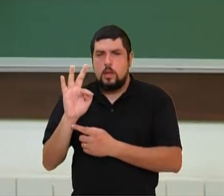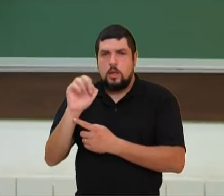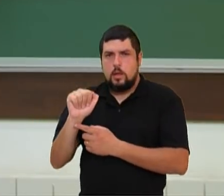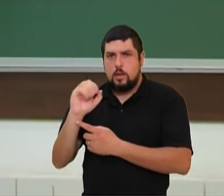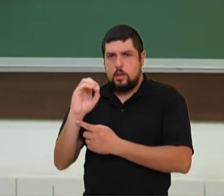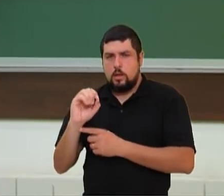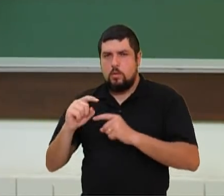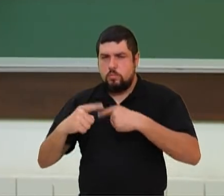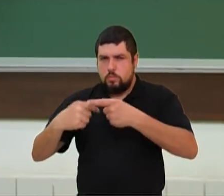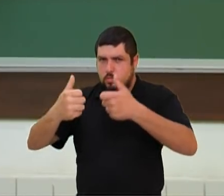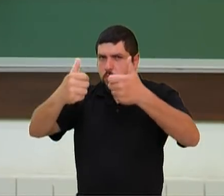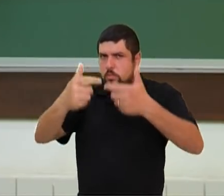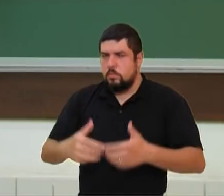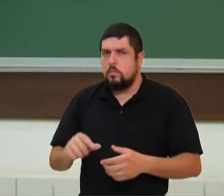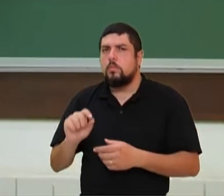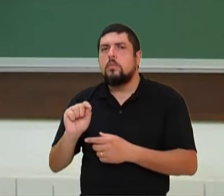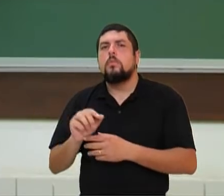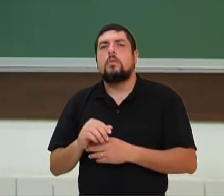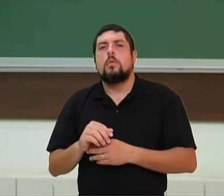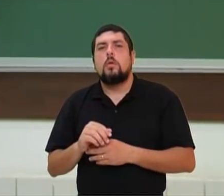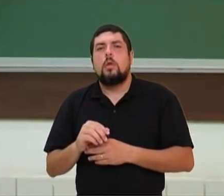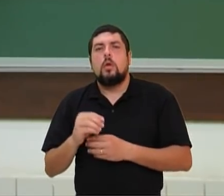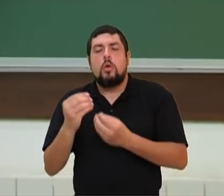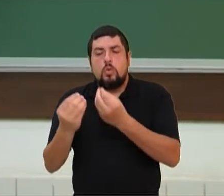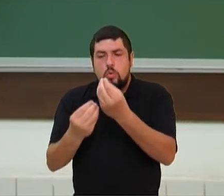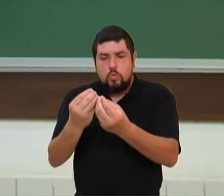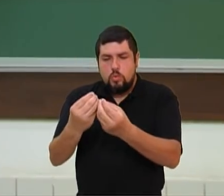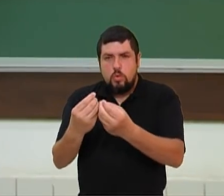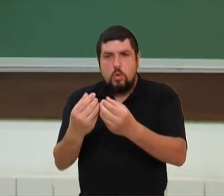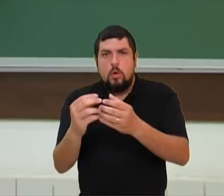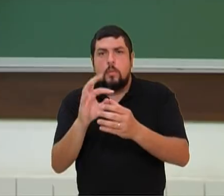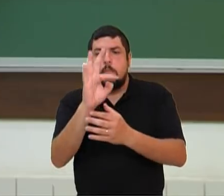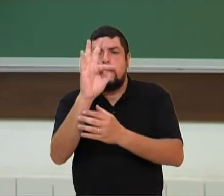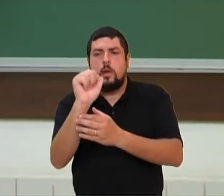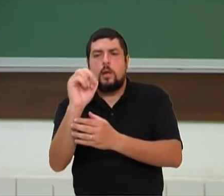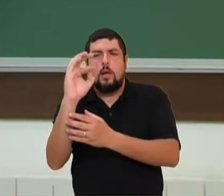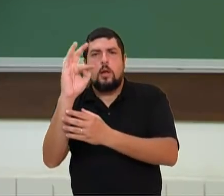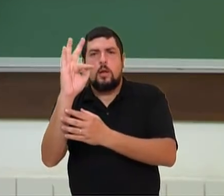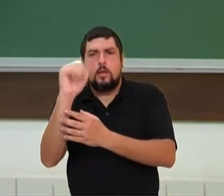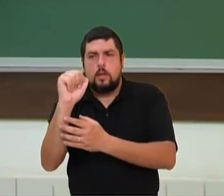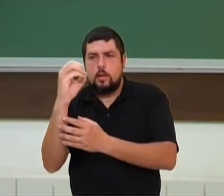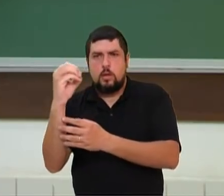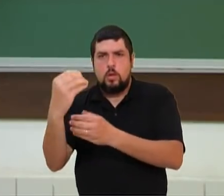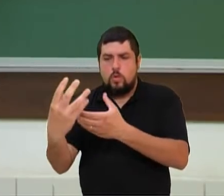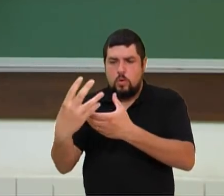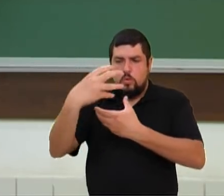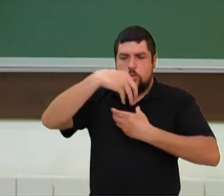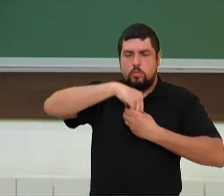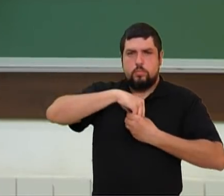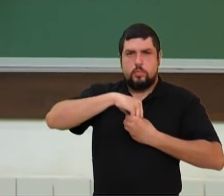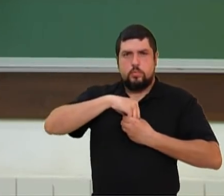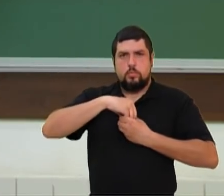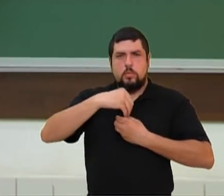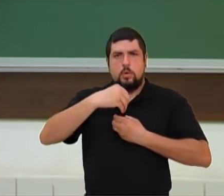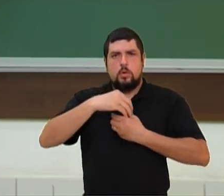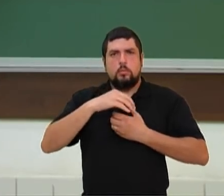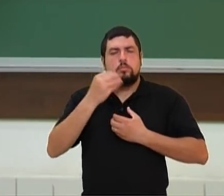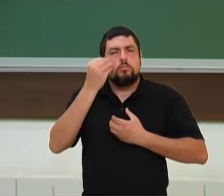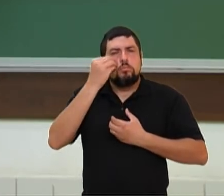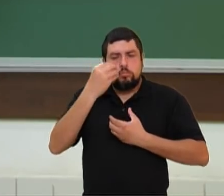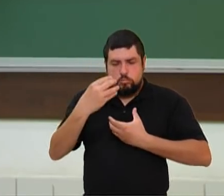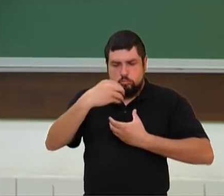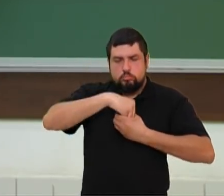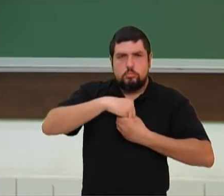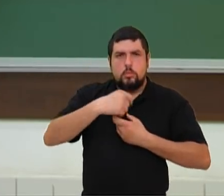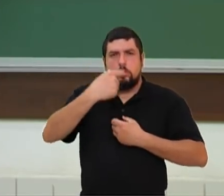para frente para vocês, dentro do contexto do seu pensamento da época em que ele estava em sociedade. Ele tenta organizar